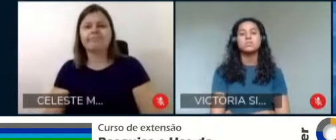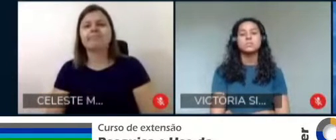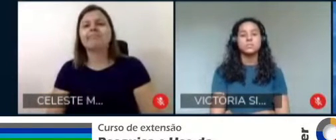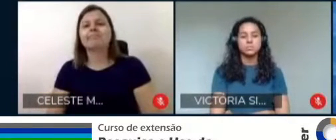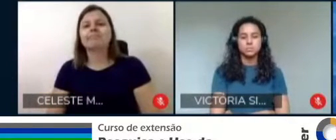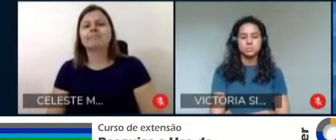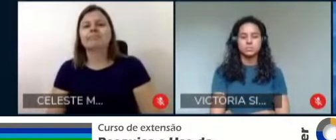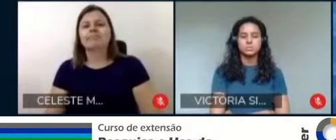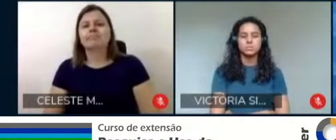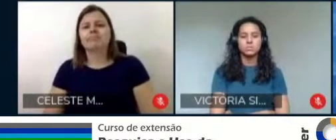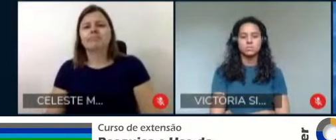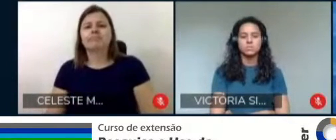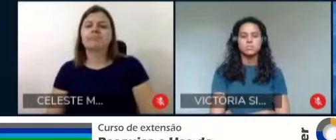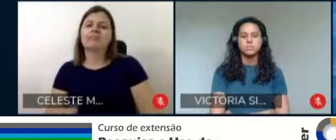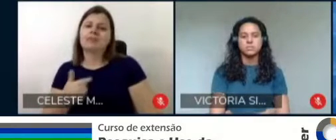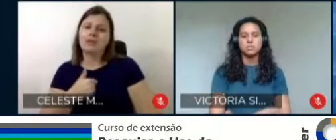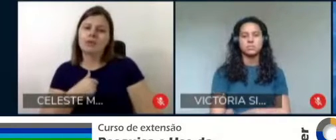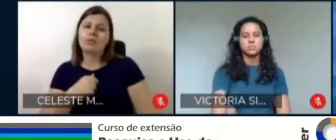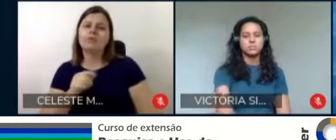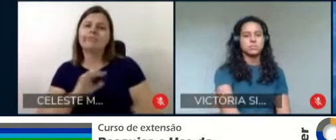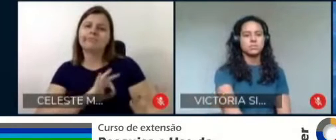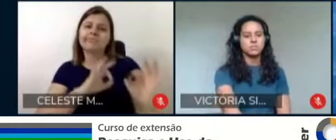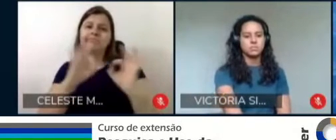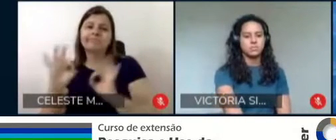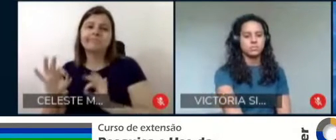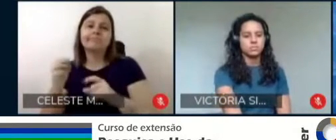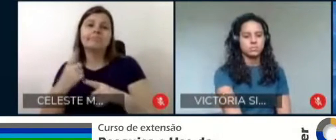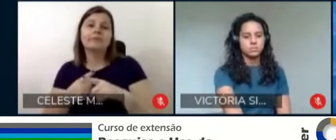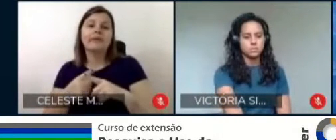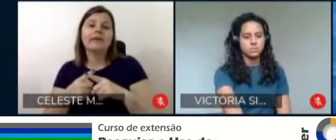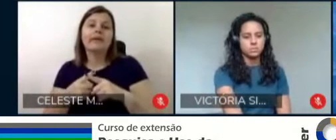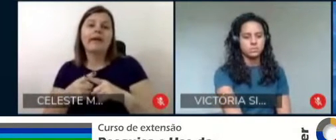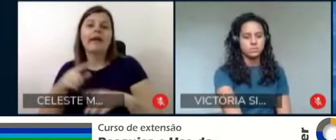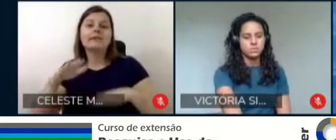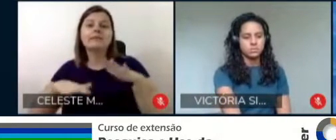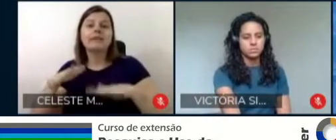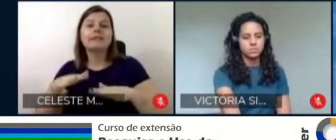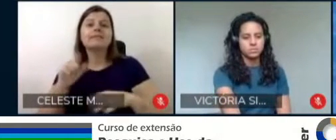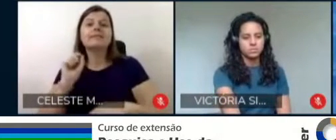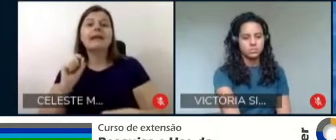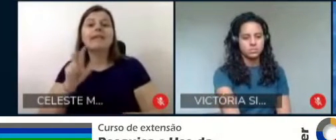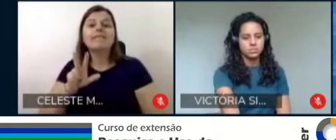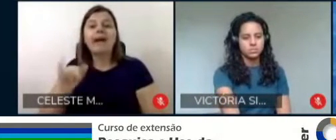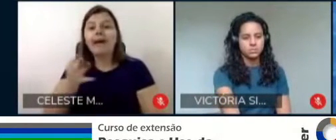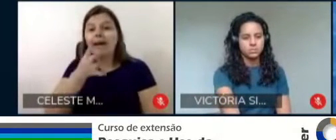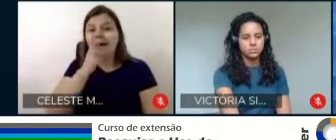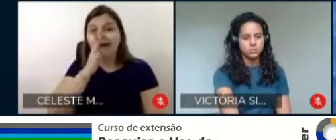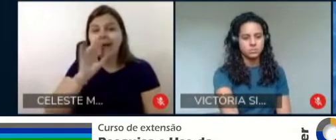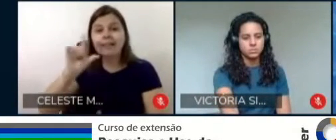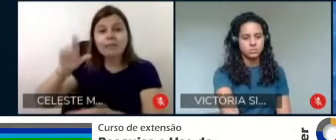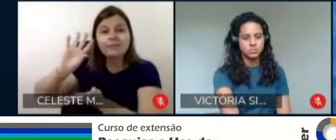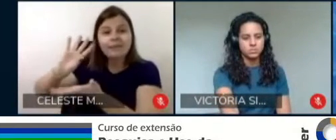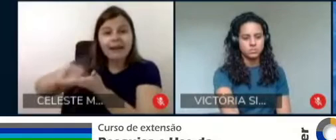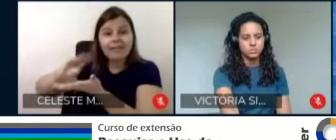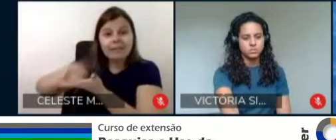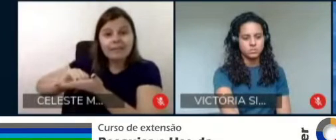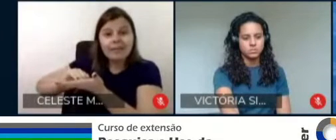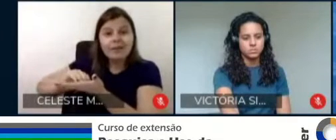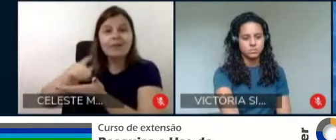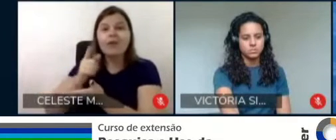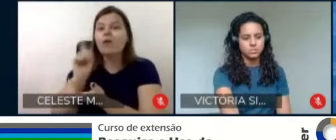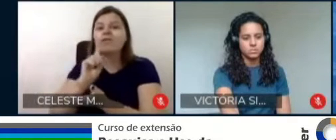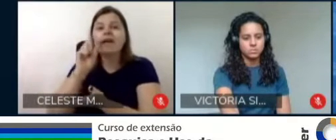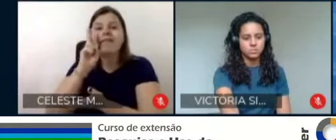porque nem todo mundo que for ver a gravação vai ver as duas em sequência, né? Então eu só digo, isso nós vimos de manhã, né? Só